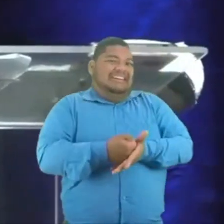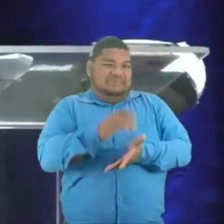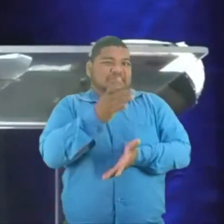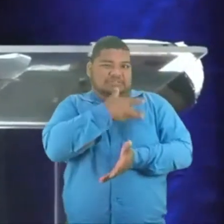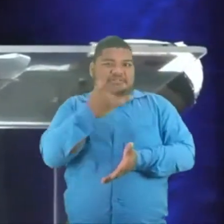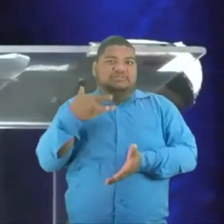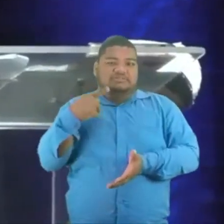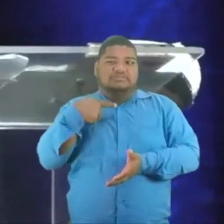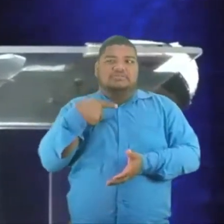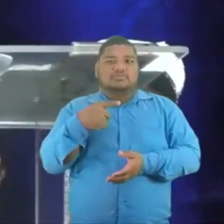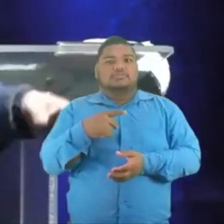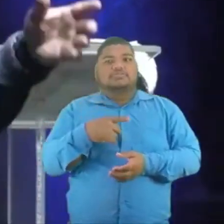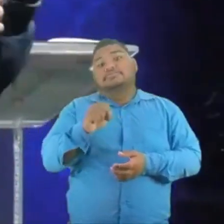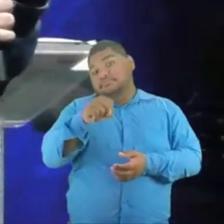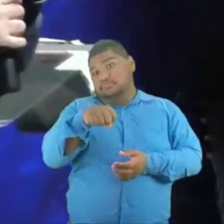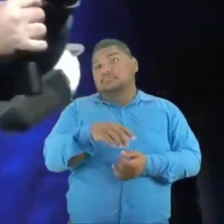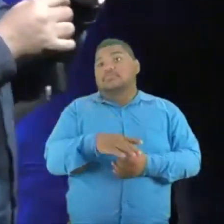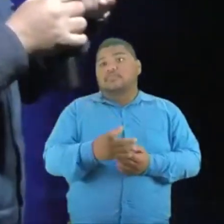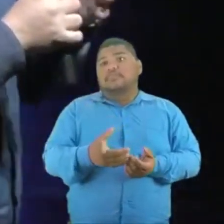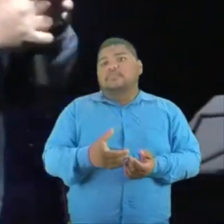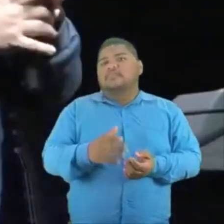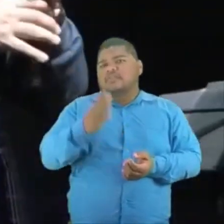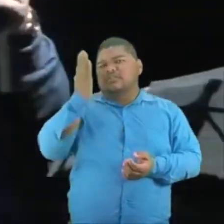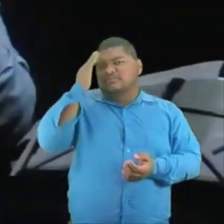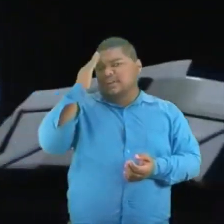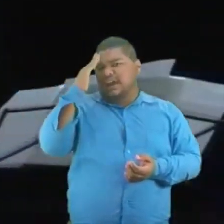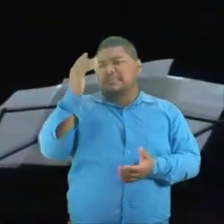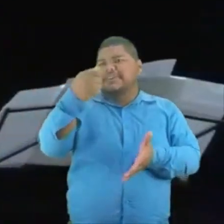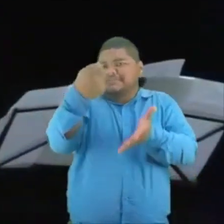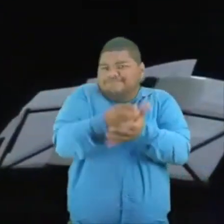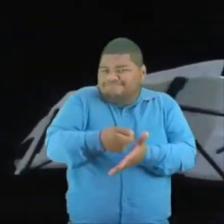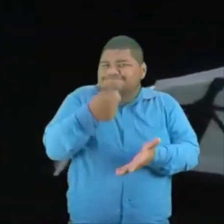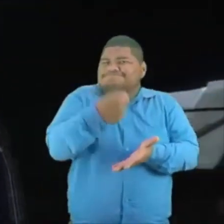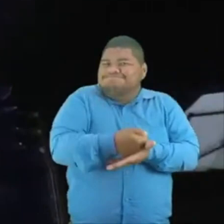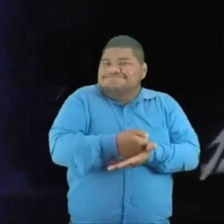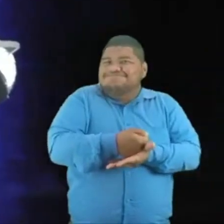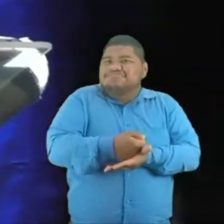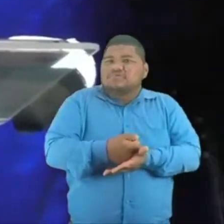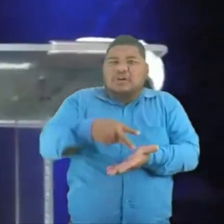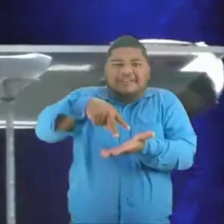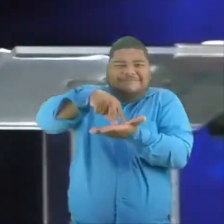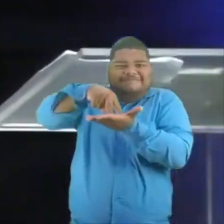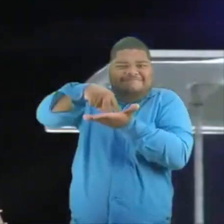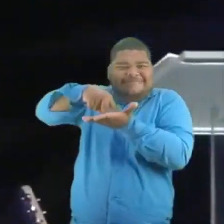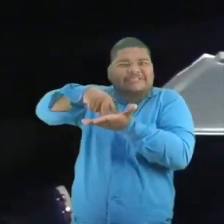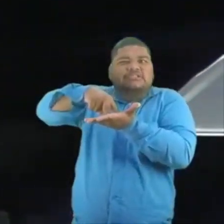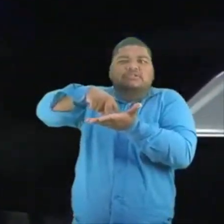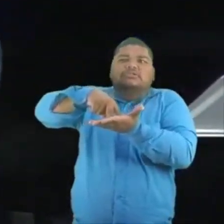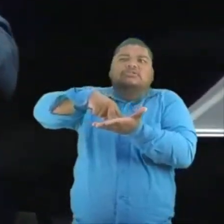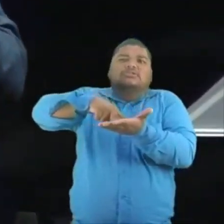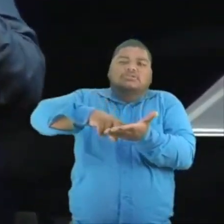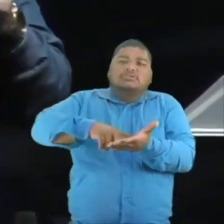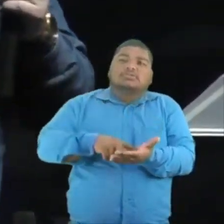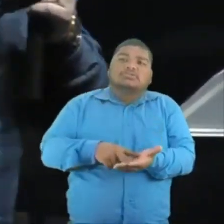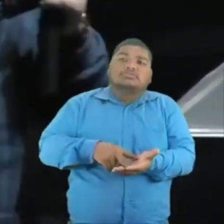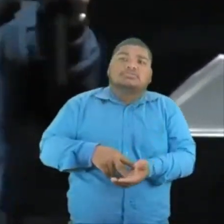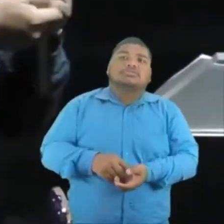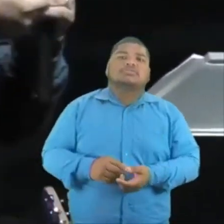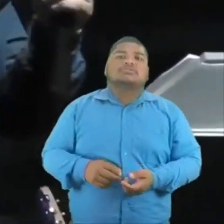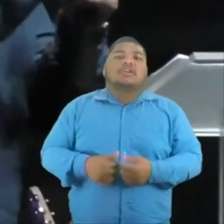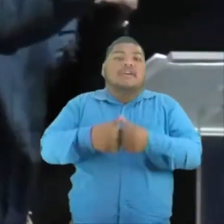né? Você sabe o que é perseverança? Perseverança tem a ver com firmeza, tem a ver com permanecer